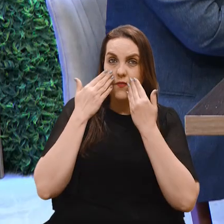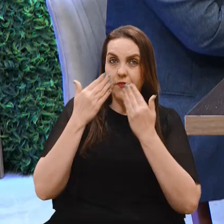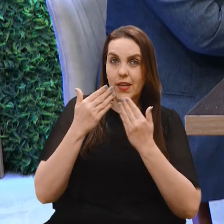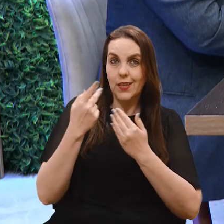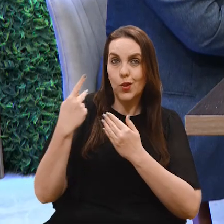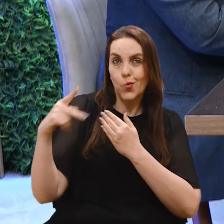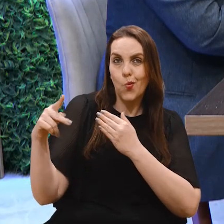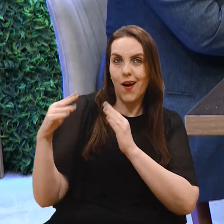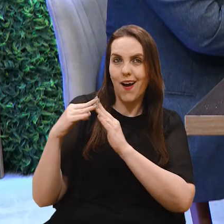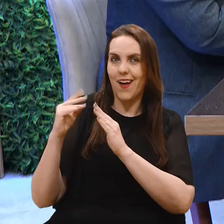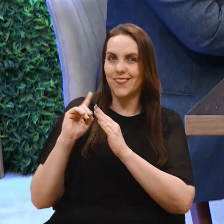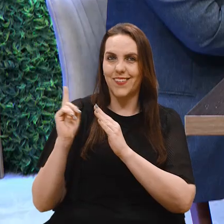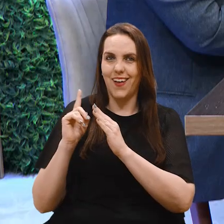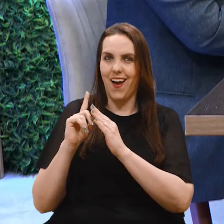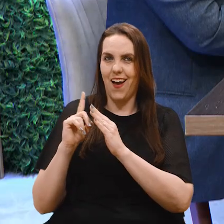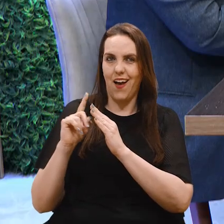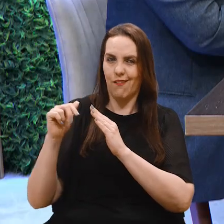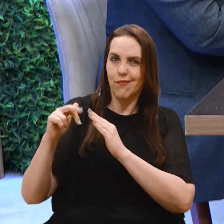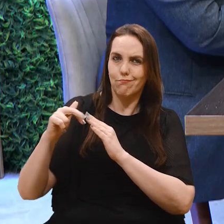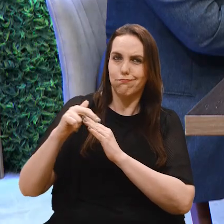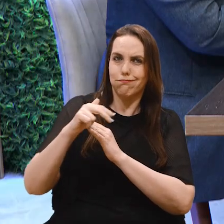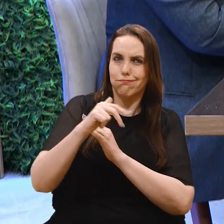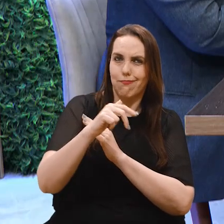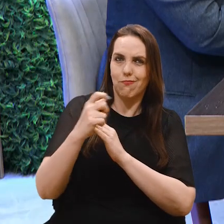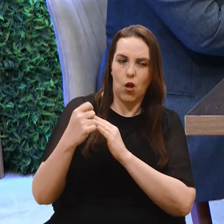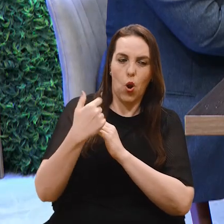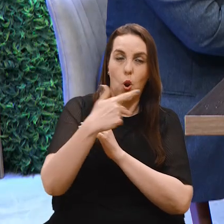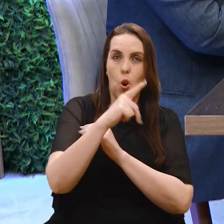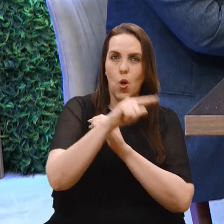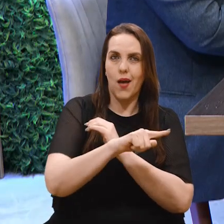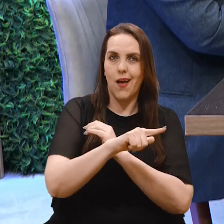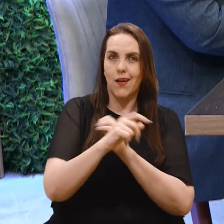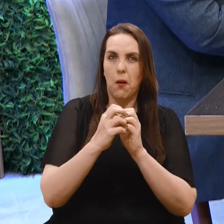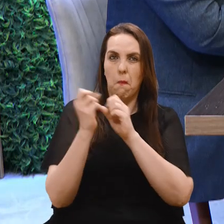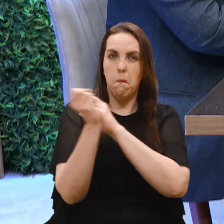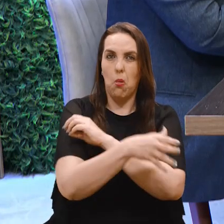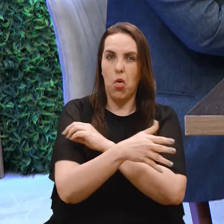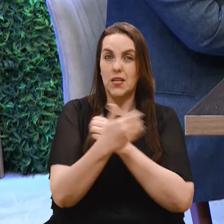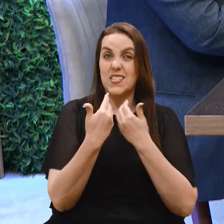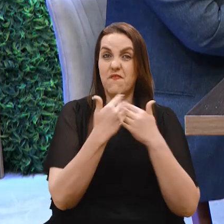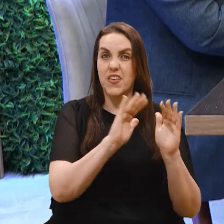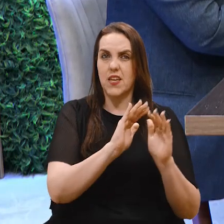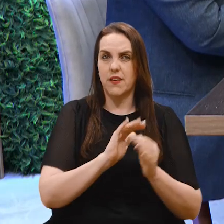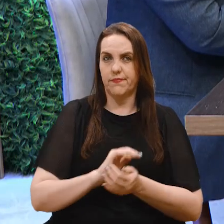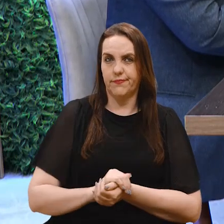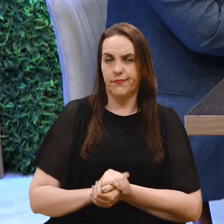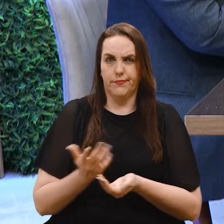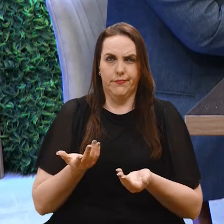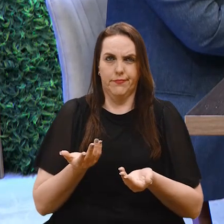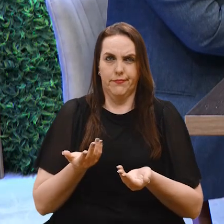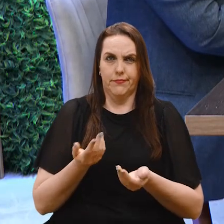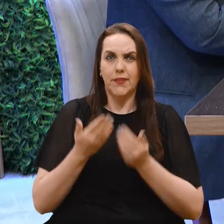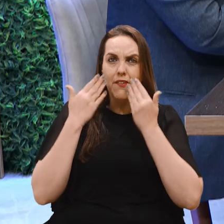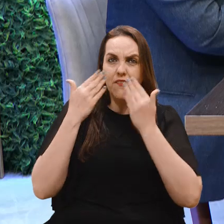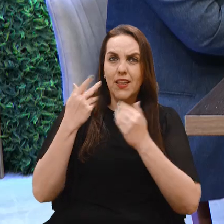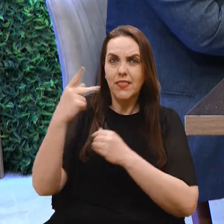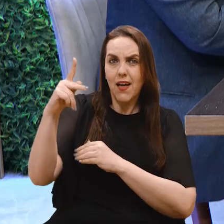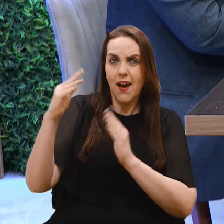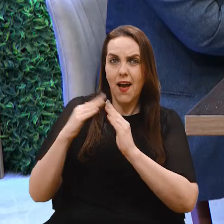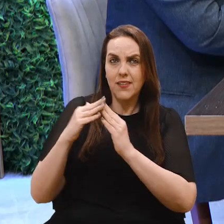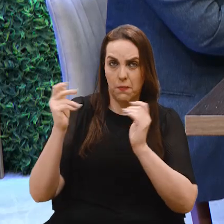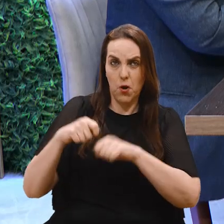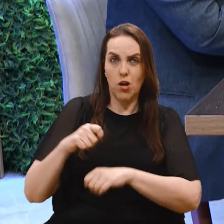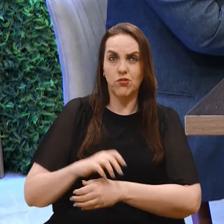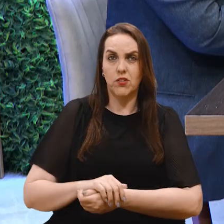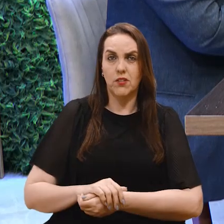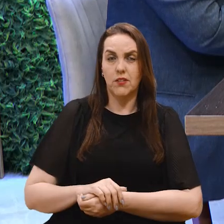casa. Eles levam até um lugar. Aí, quem mora lá que se vire. Entendeu? Por que ele não faz esse descarte na frente da porta dele?